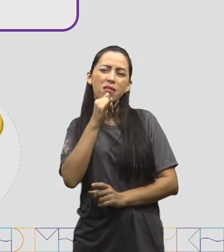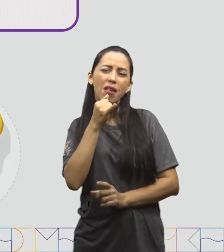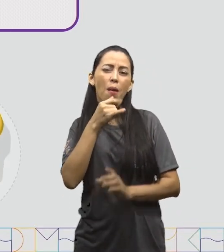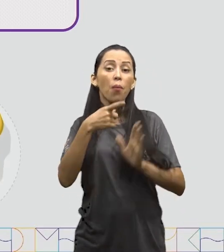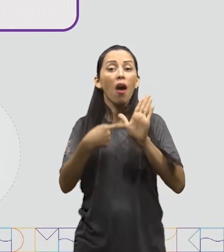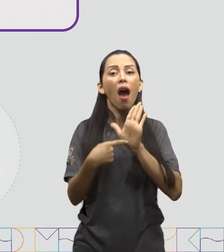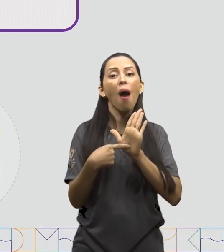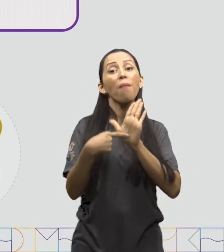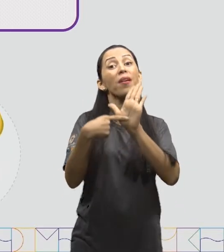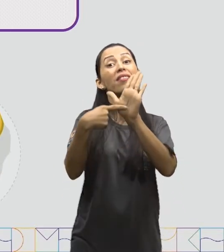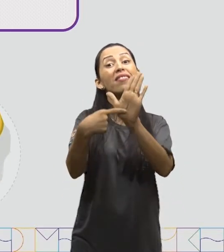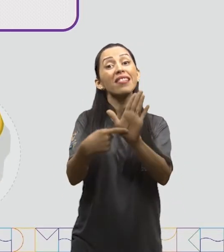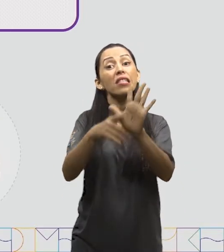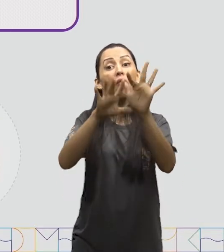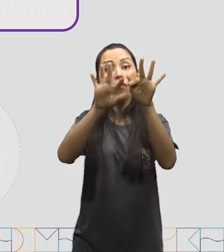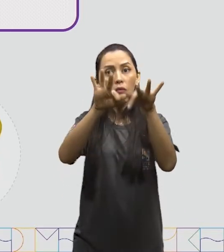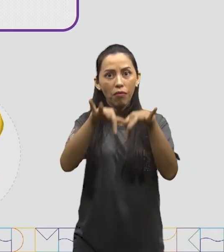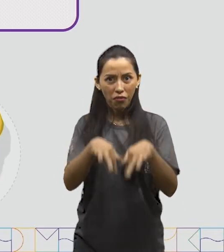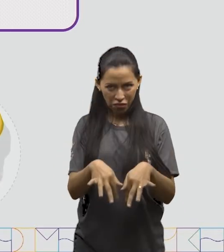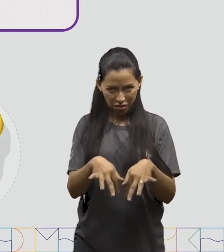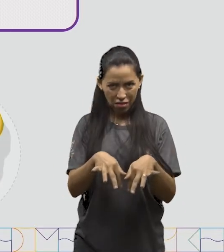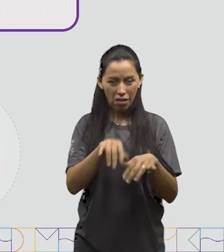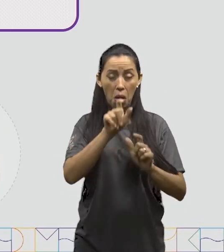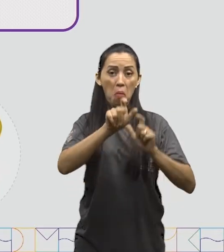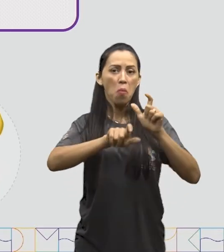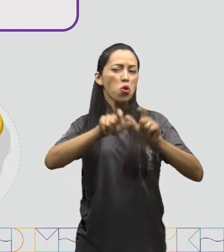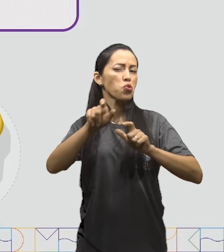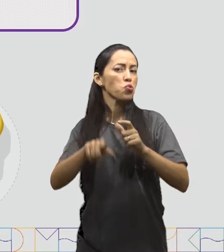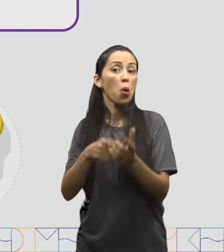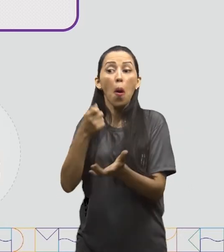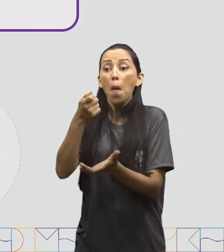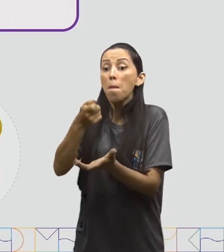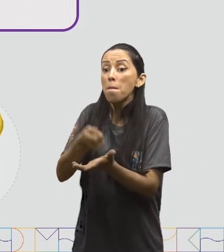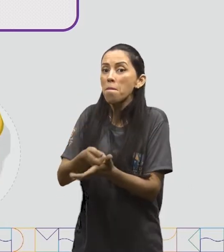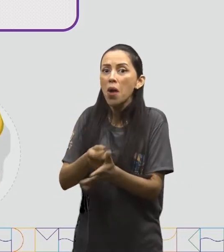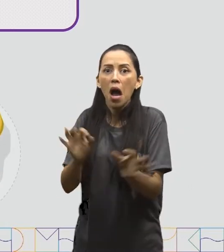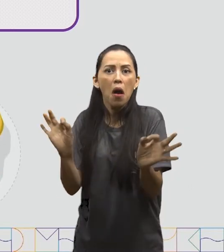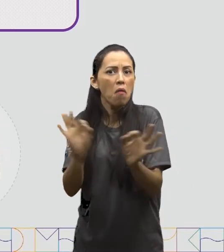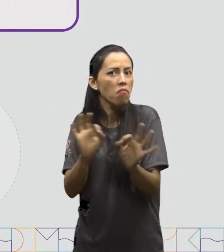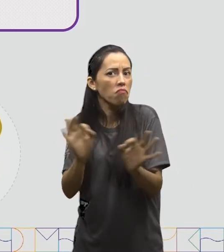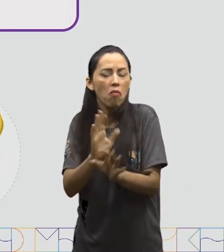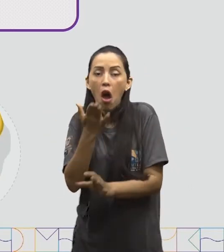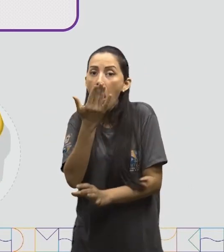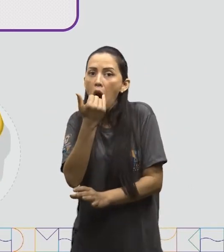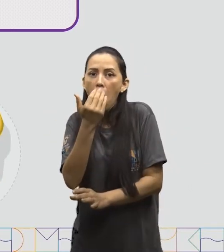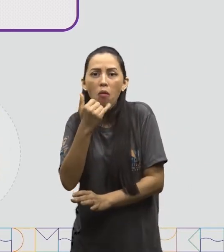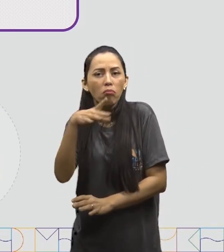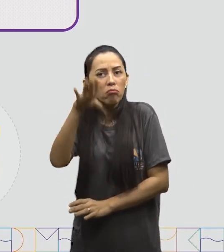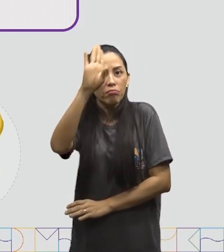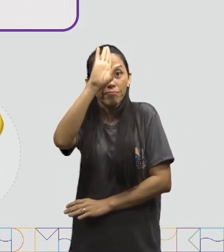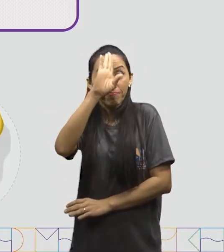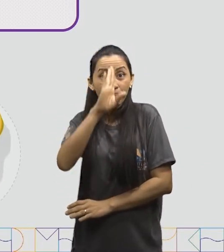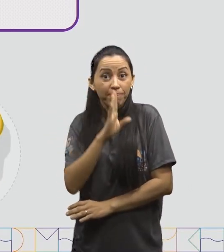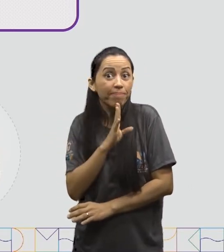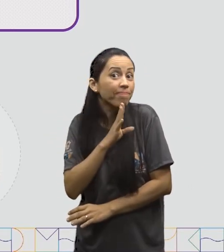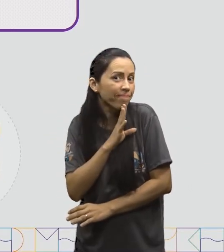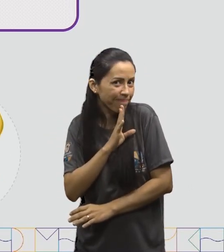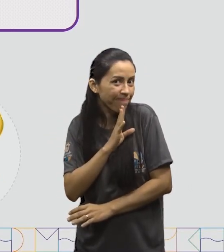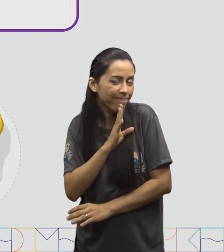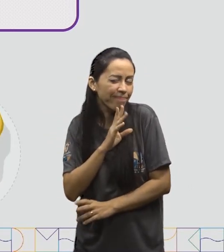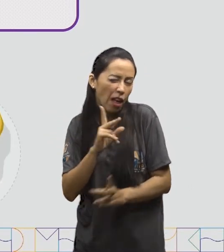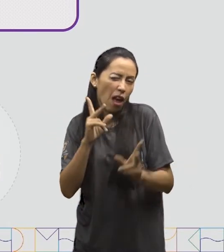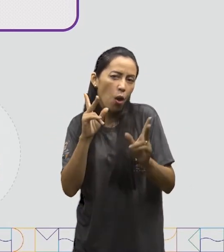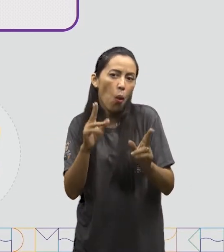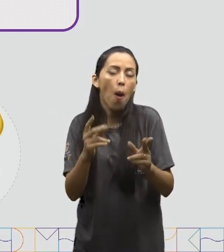do espetáculo, os artistas do circo não precisam pagar para comer todas as guloseimas que existem por